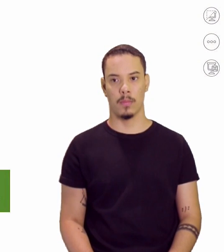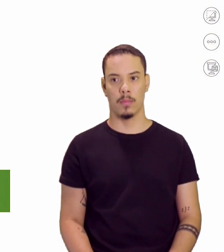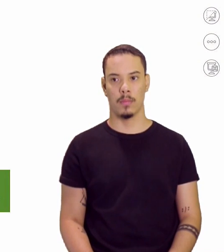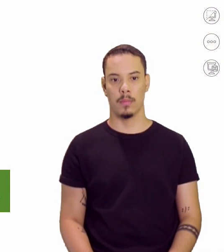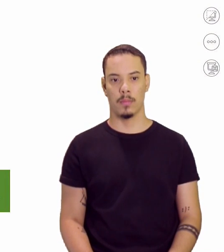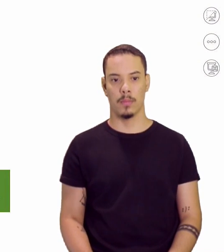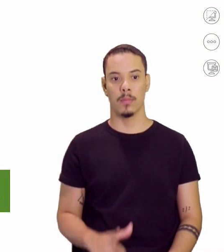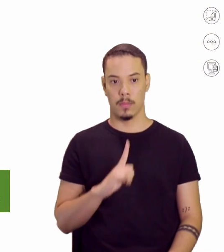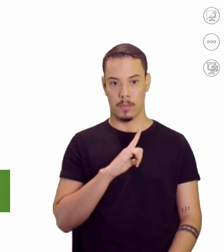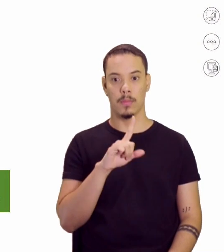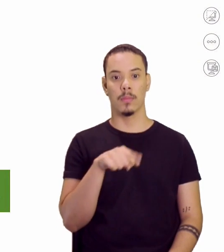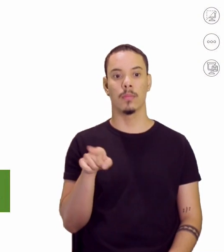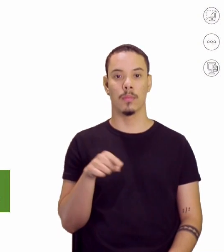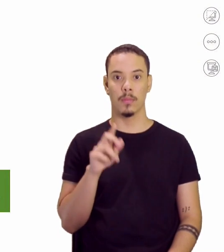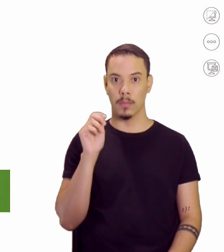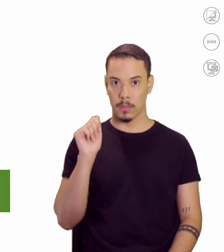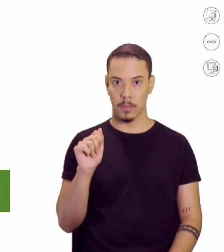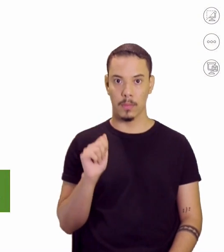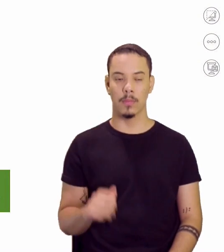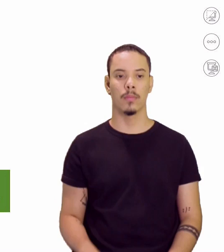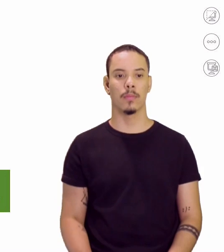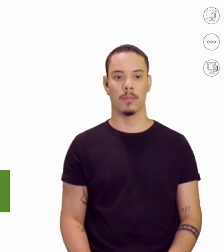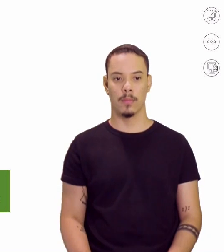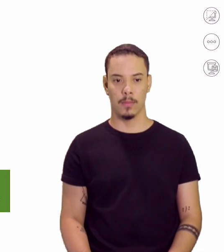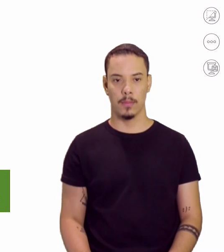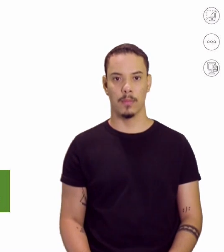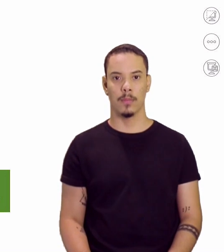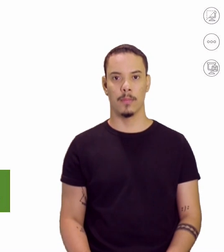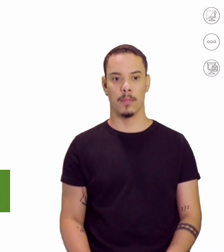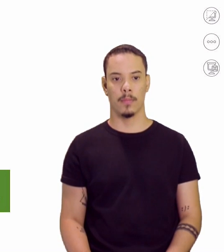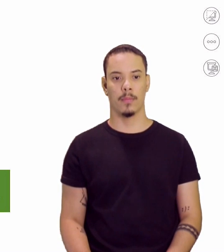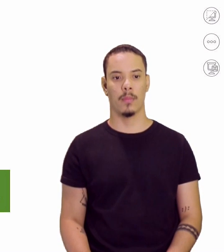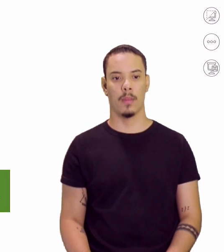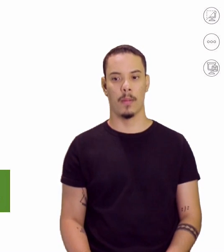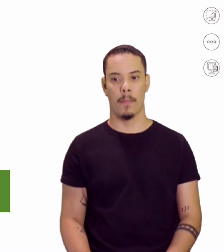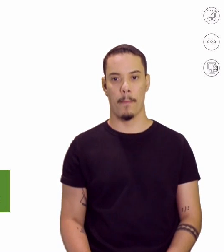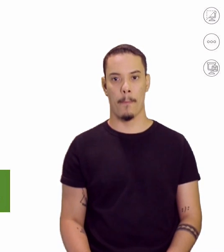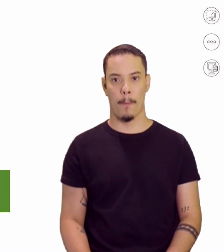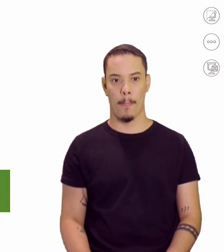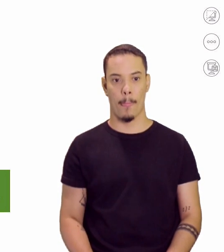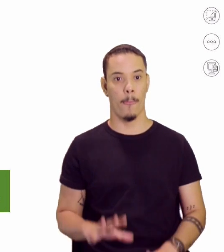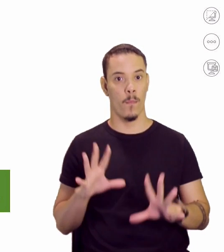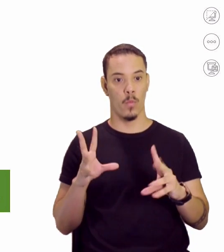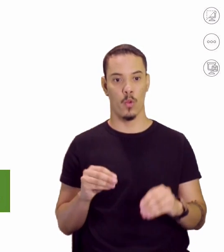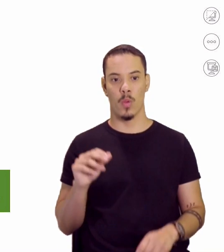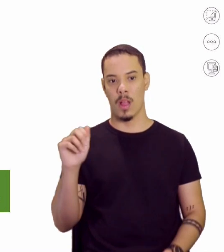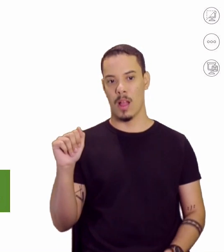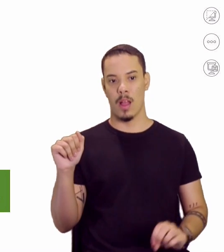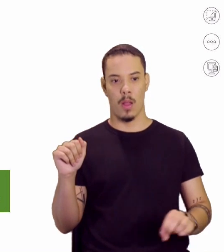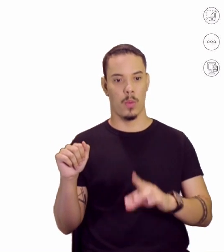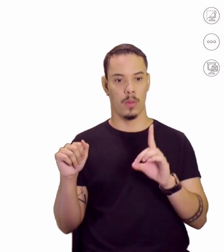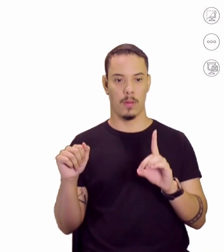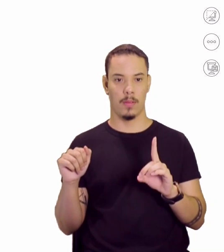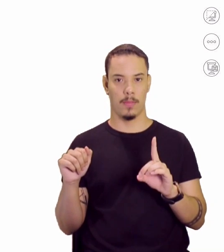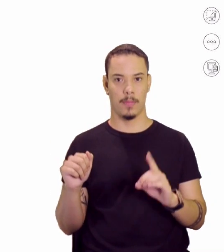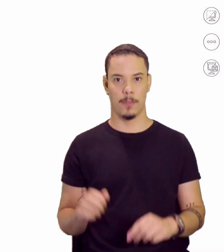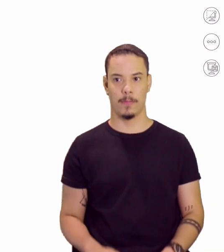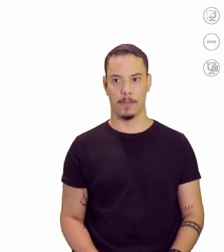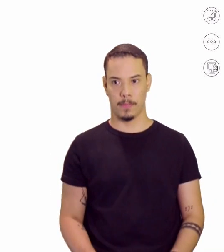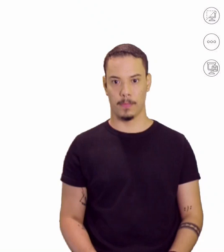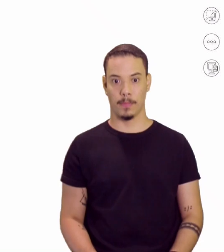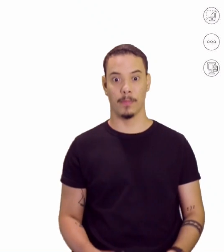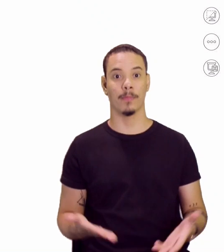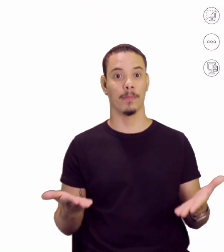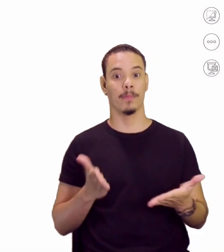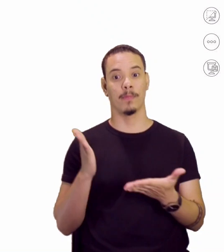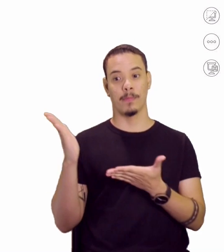né? Letra A de acerto de novo, olha só. Fácil, aqui tudo é A ou D. Olha ali, o que está